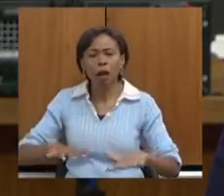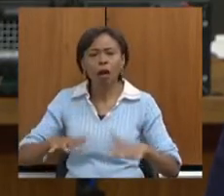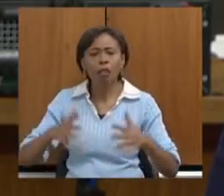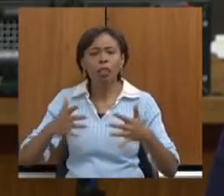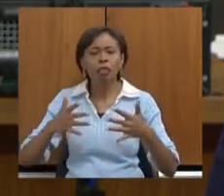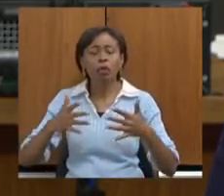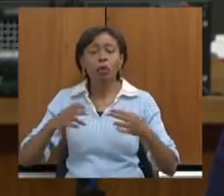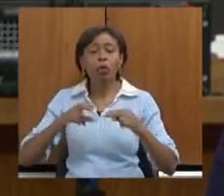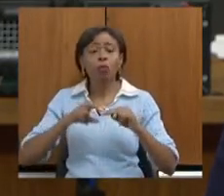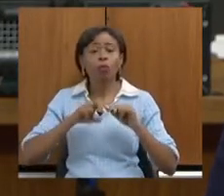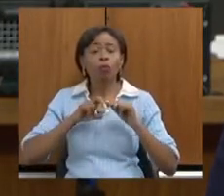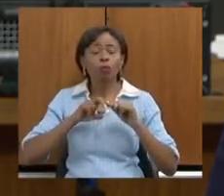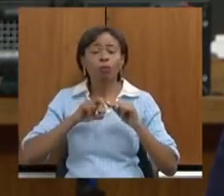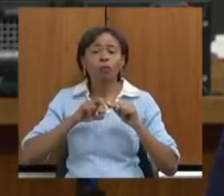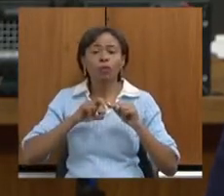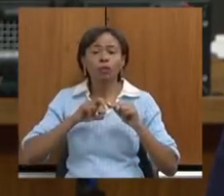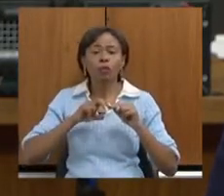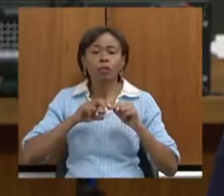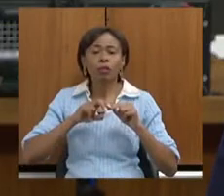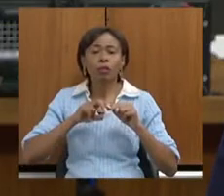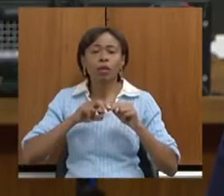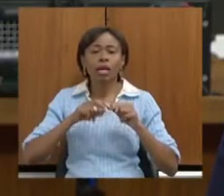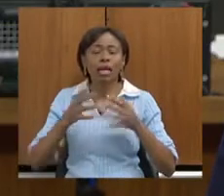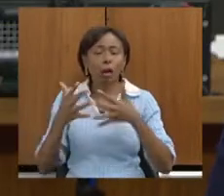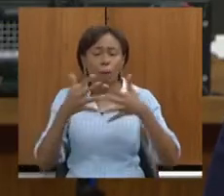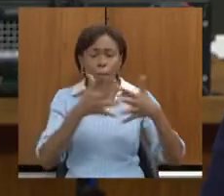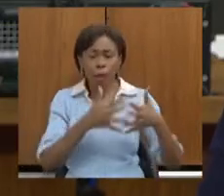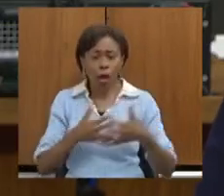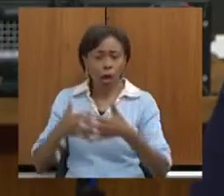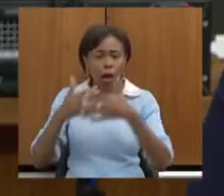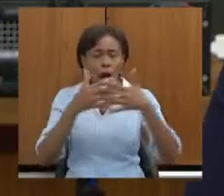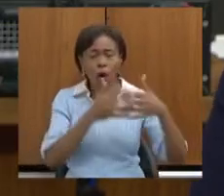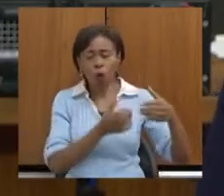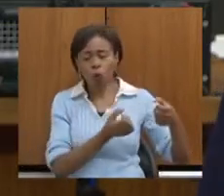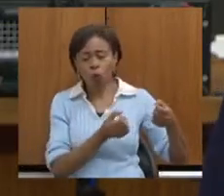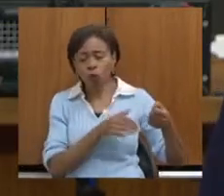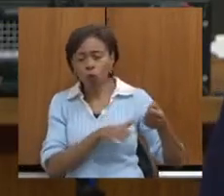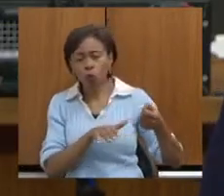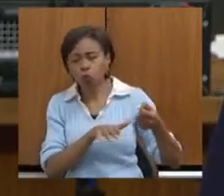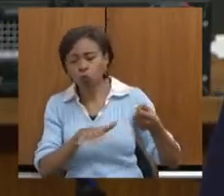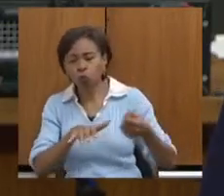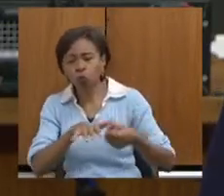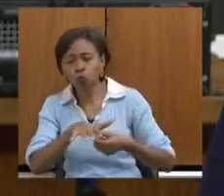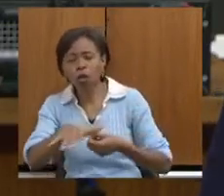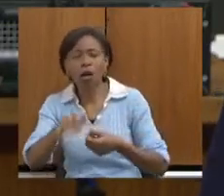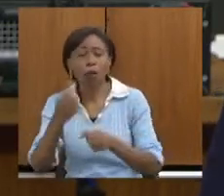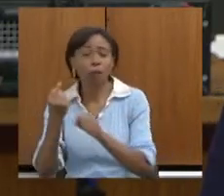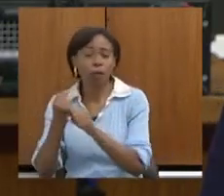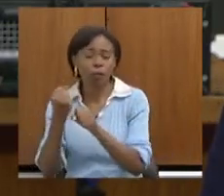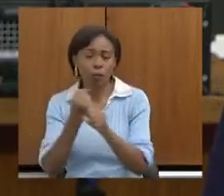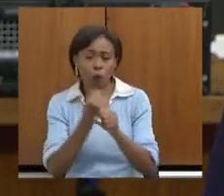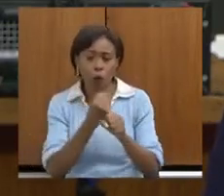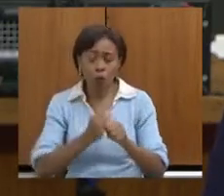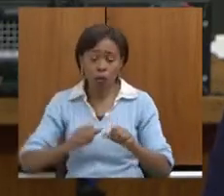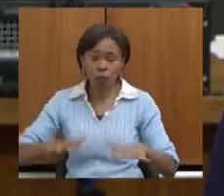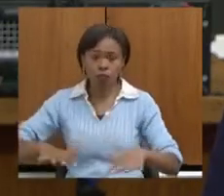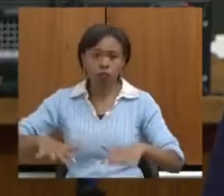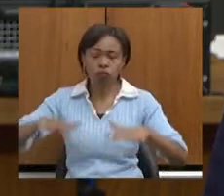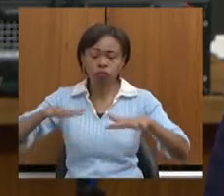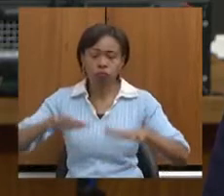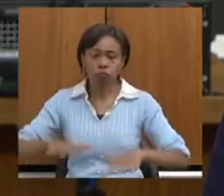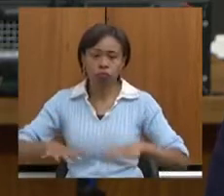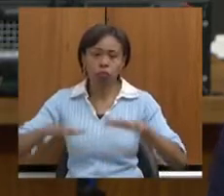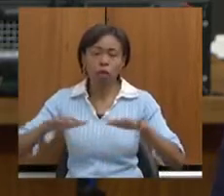gerada pelo pela entrada e saída de caminhões para realização de obras ali no